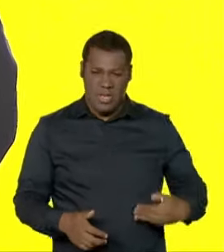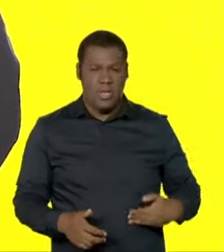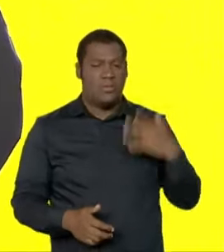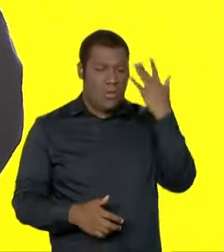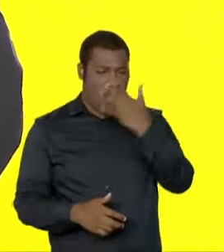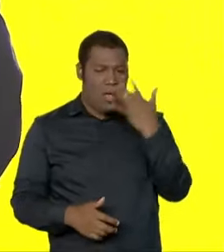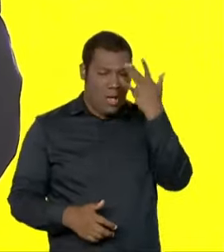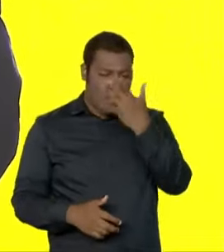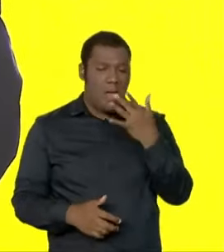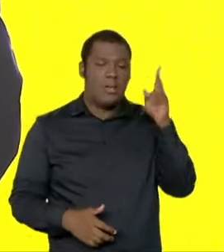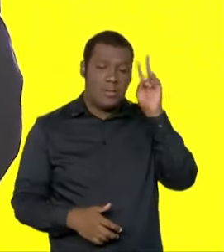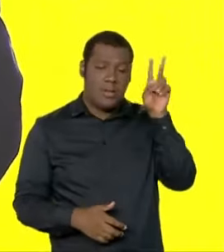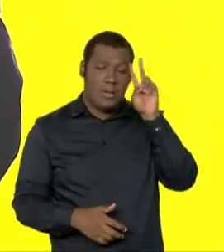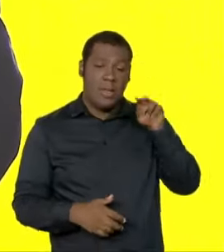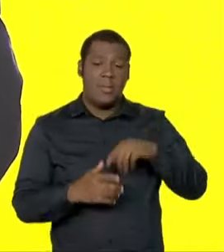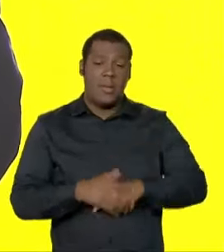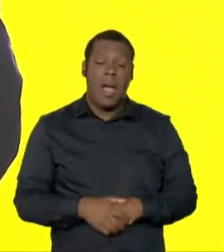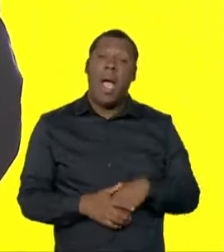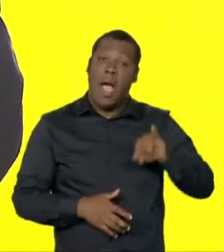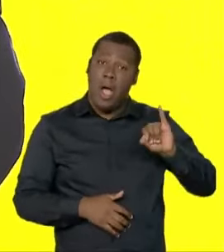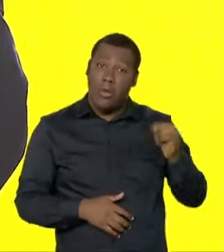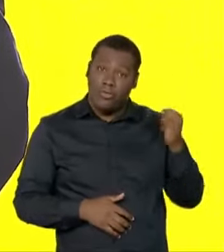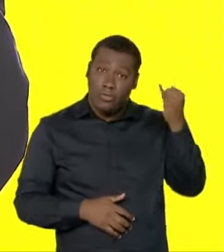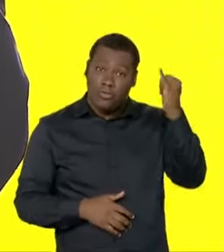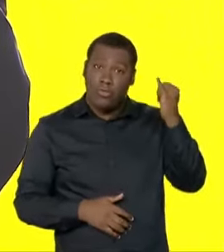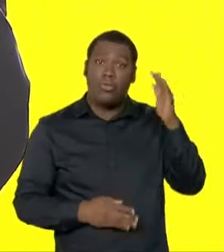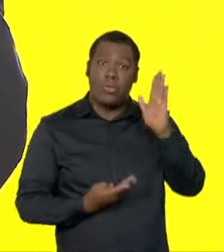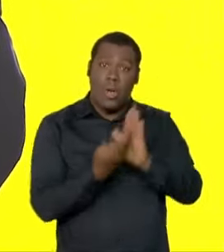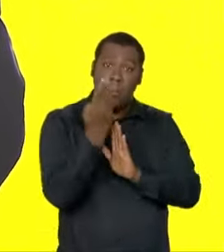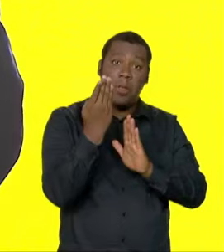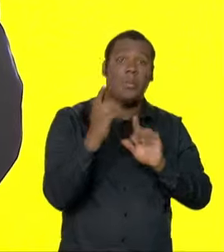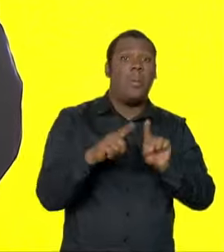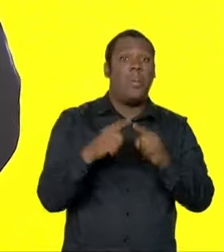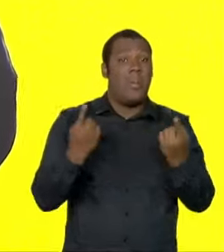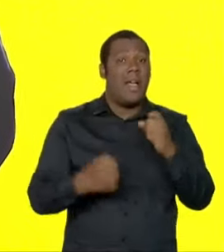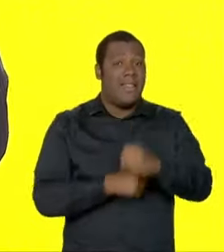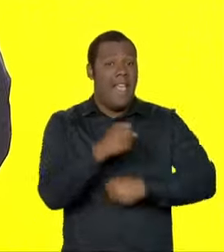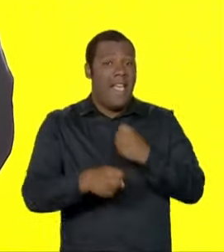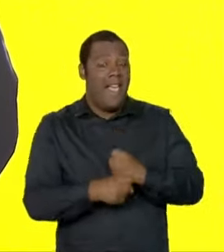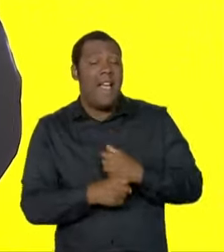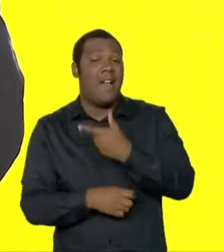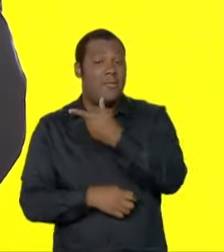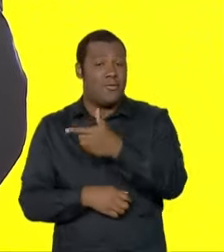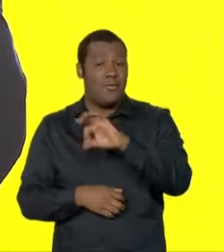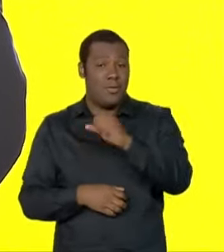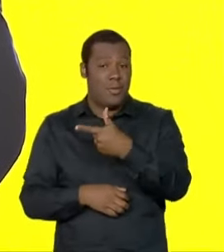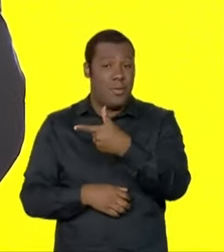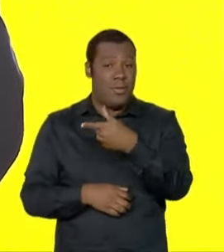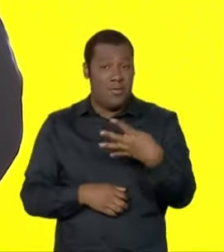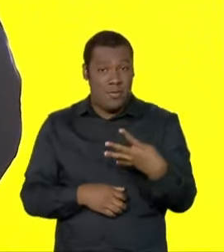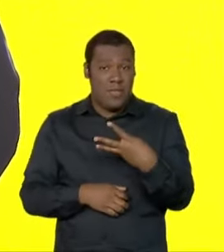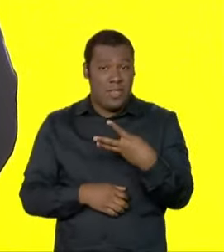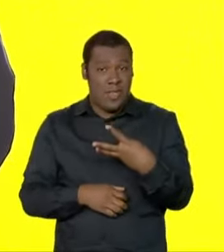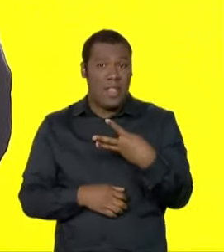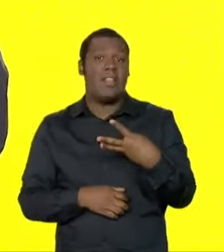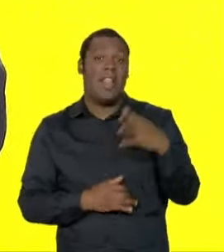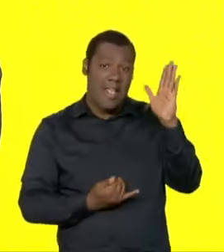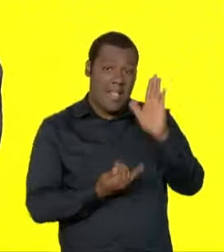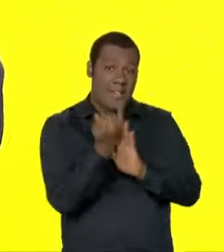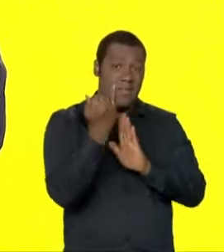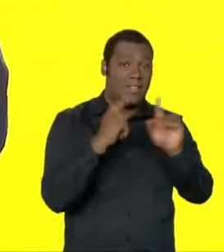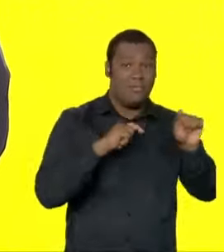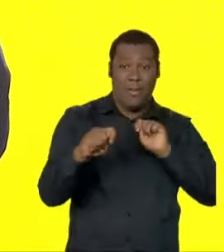gente conseguiu vencer tudo isso e entregar um ano de 2023, que eu acho que foi bastante adequado perante a conjuntura